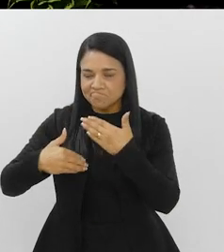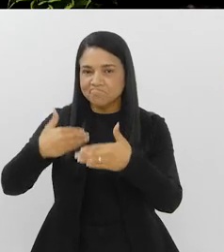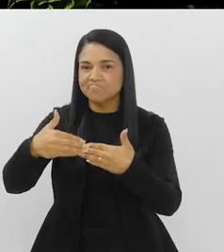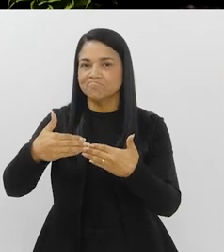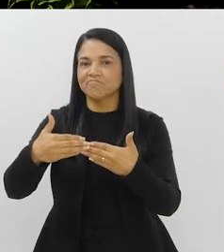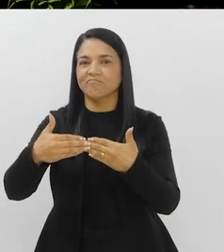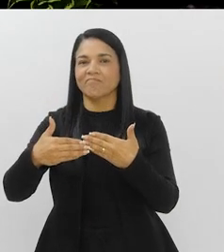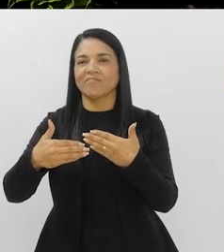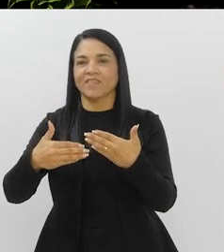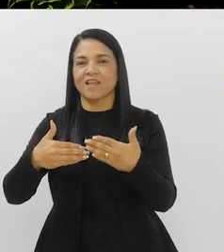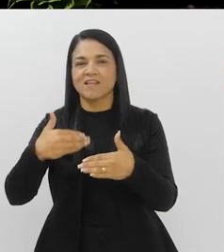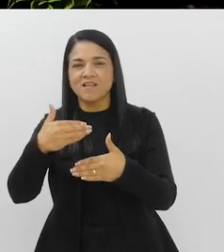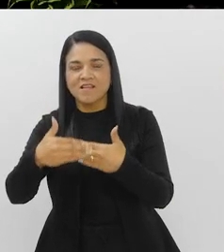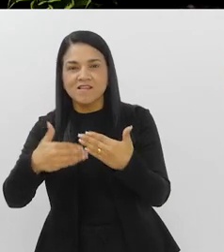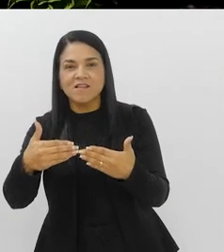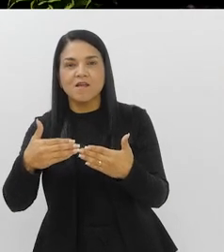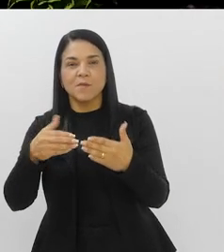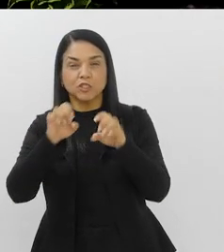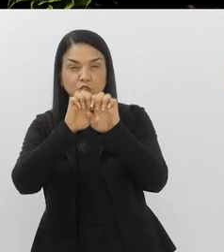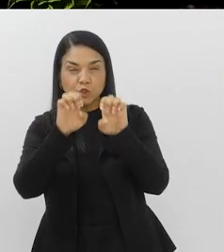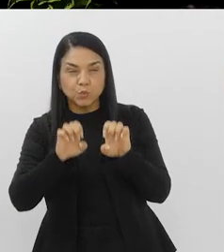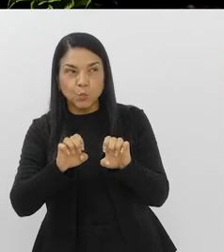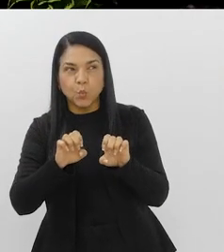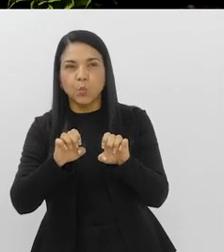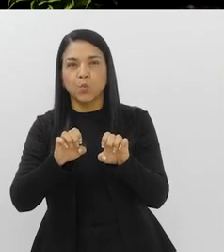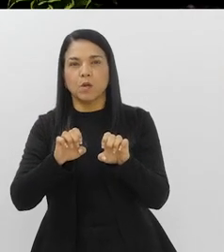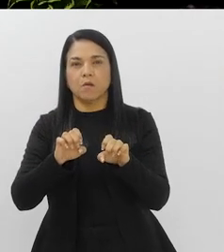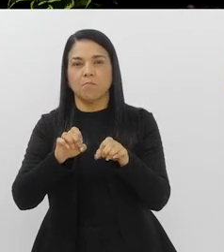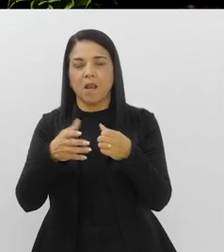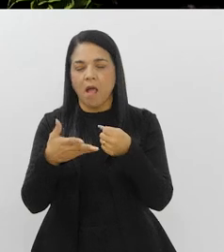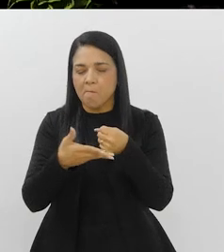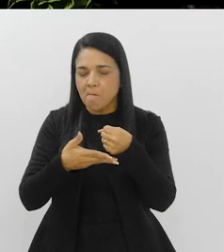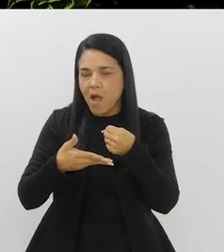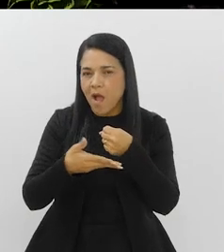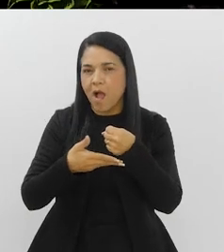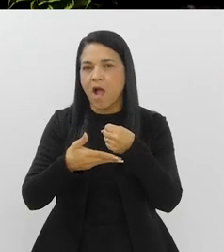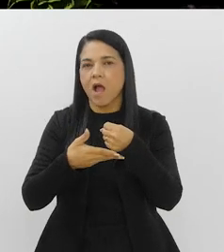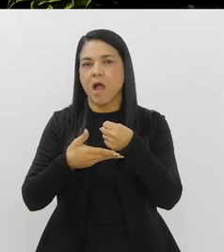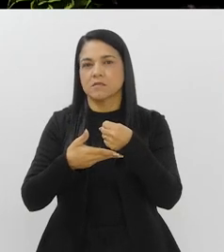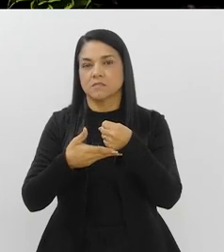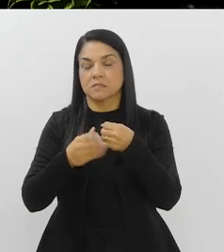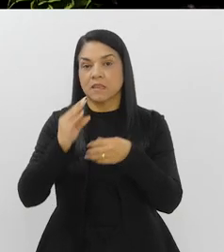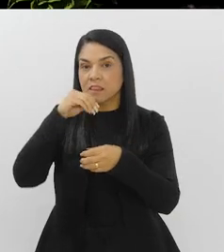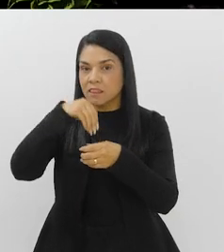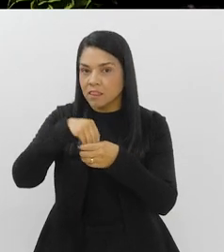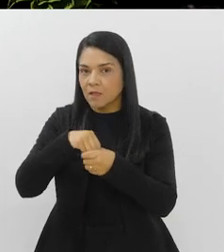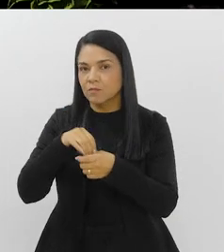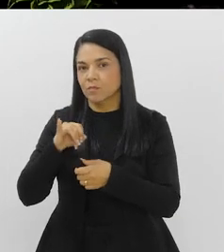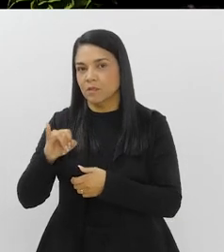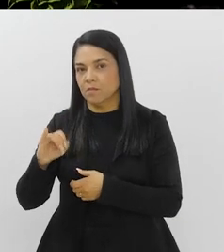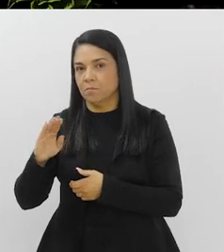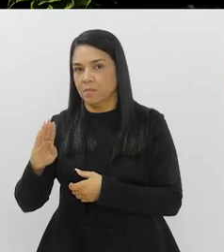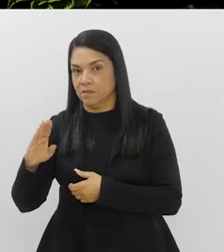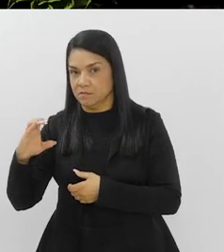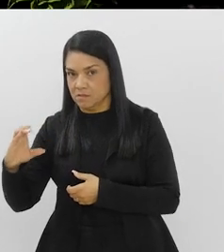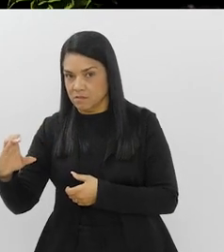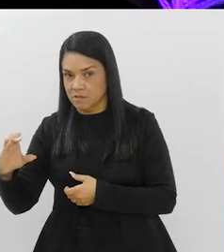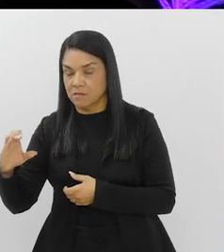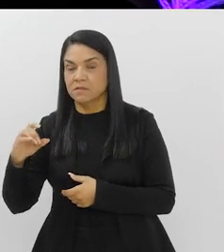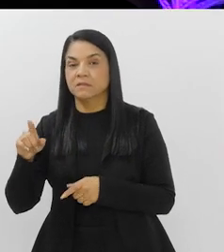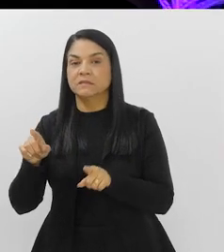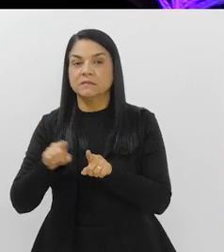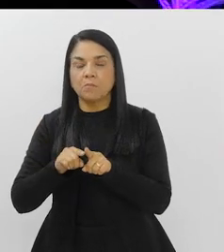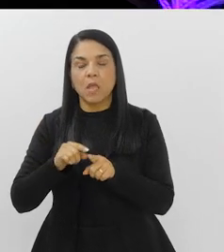eh um pouco pela pela pela estrutura né pela pela base que eu tive no no Benjamin constan e um pouco